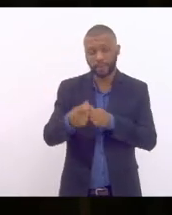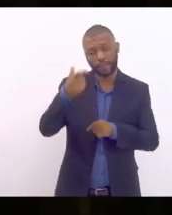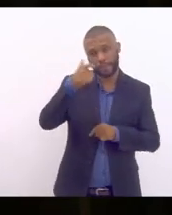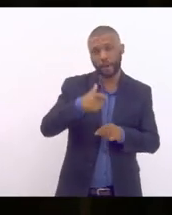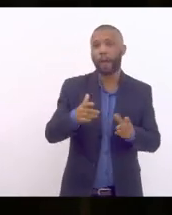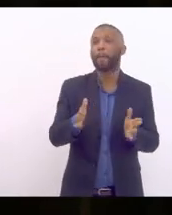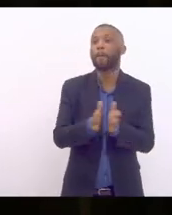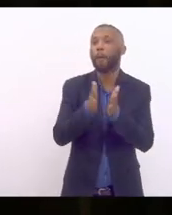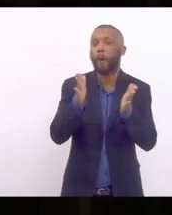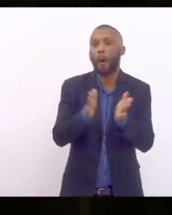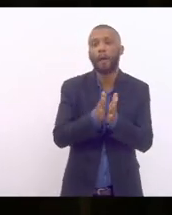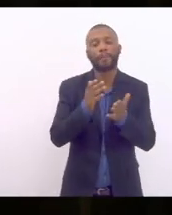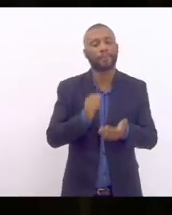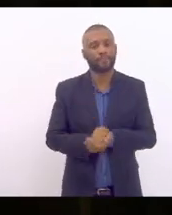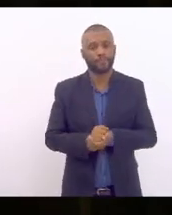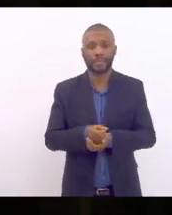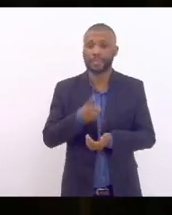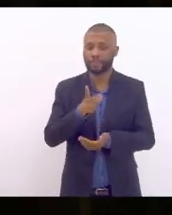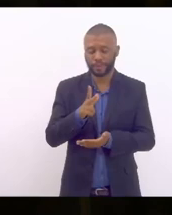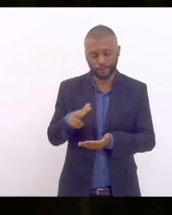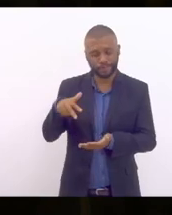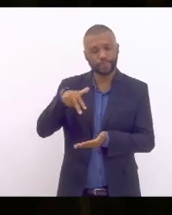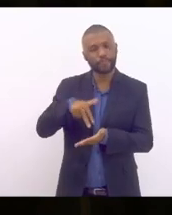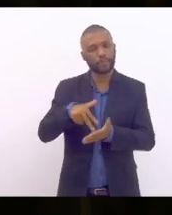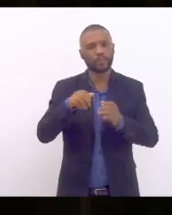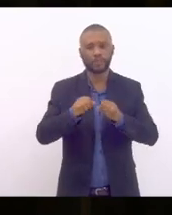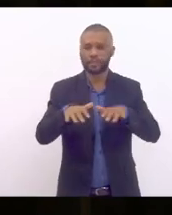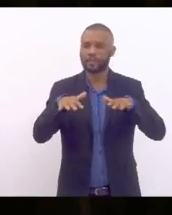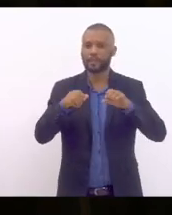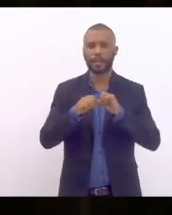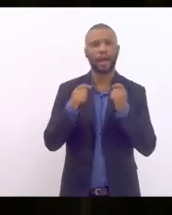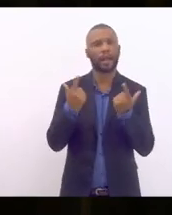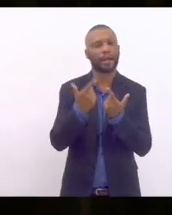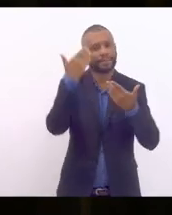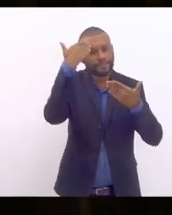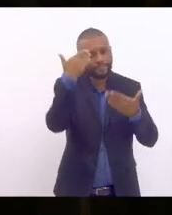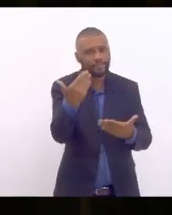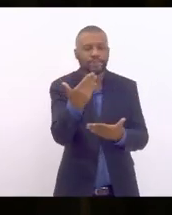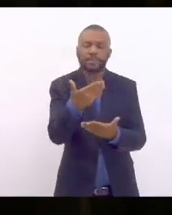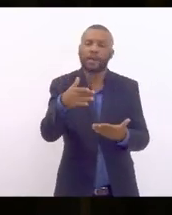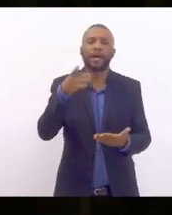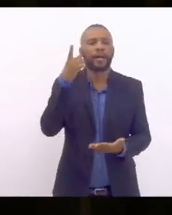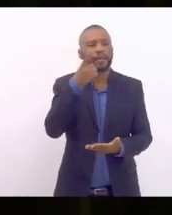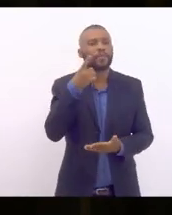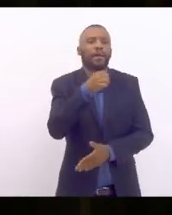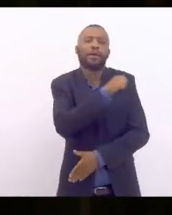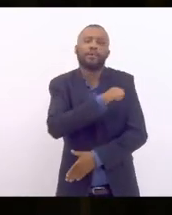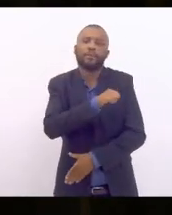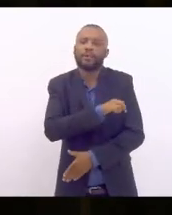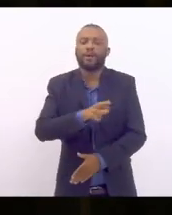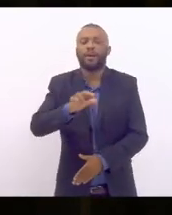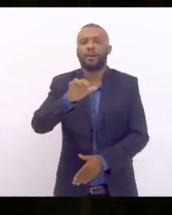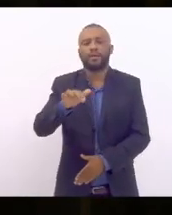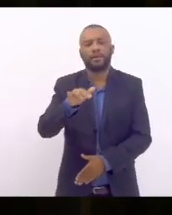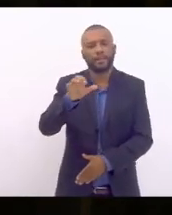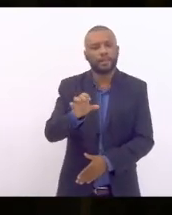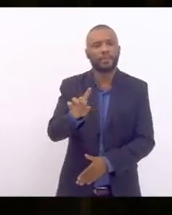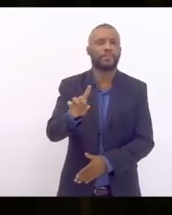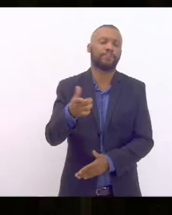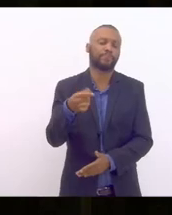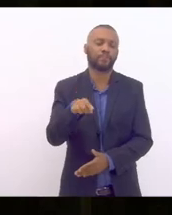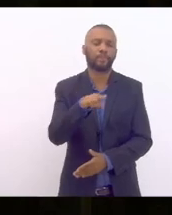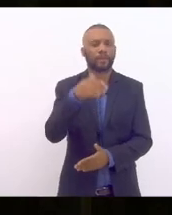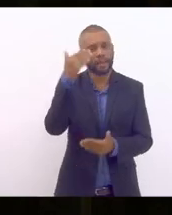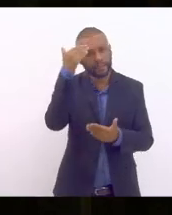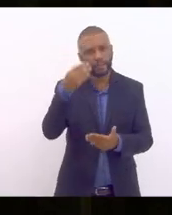e para mim é sempre muito importante está nessa casa é aqui agradecer a deputada enfermeira Rejane é a que eu